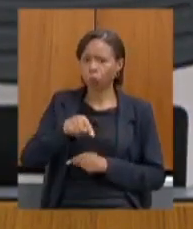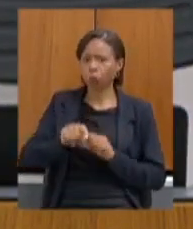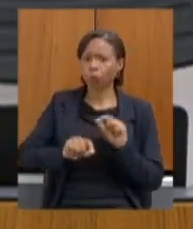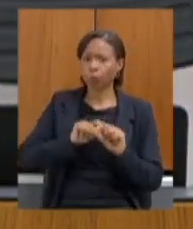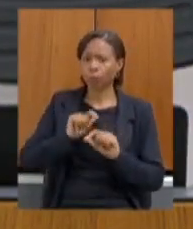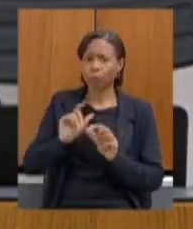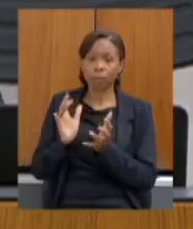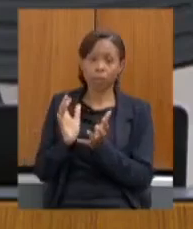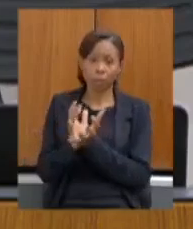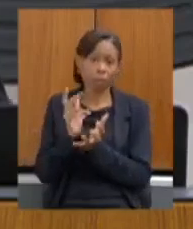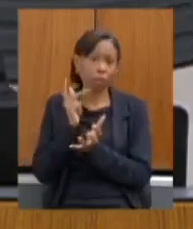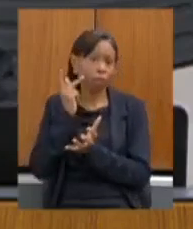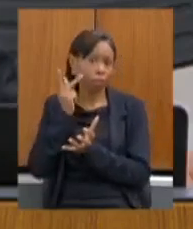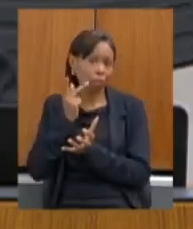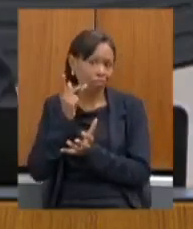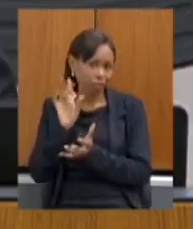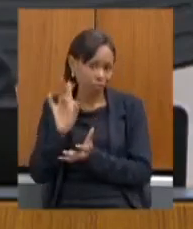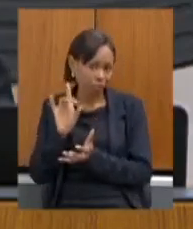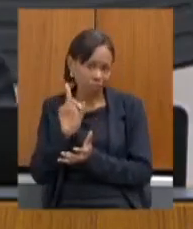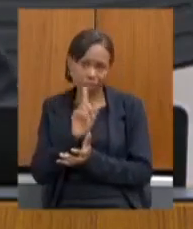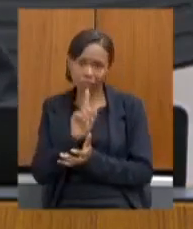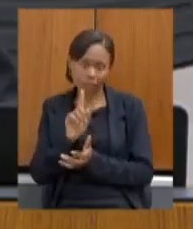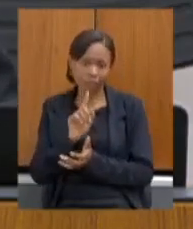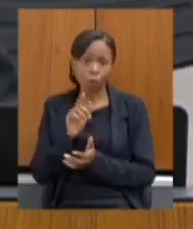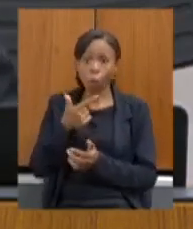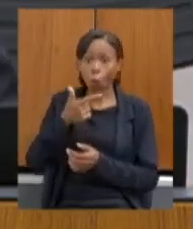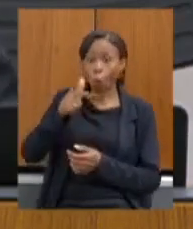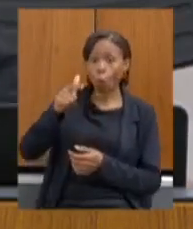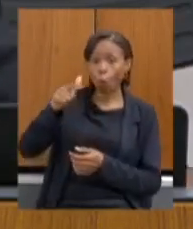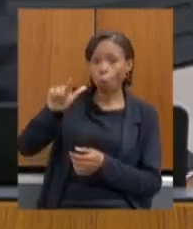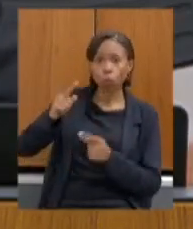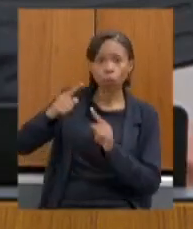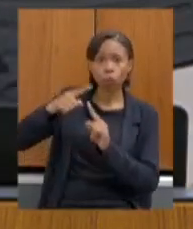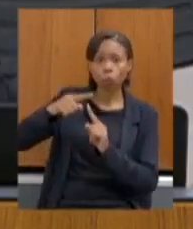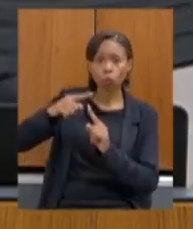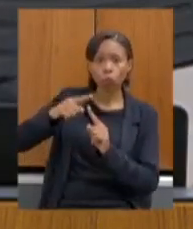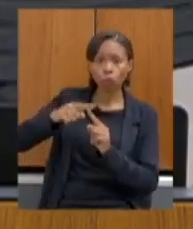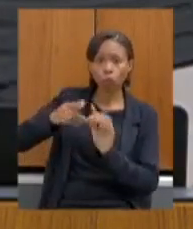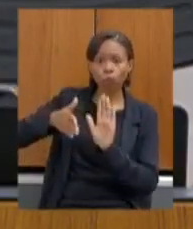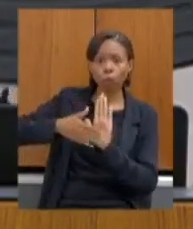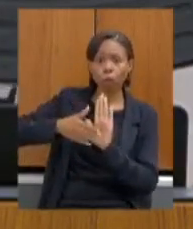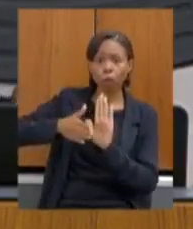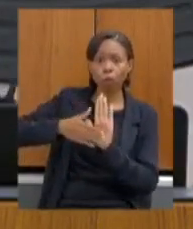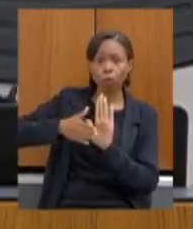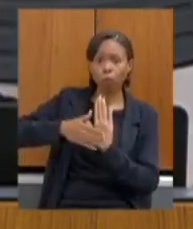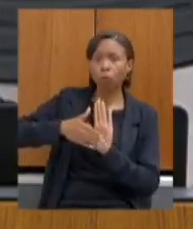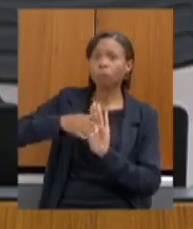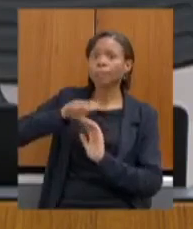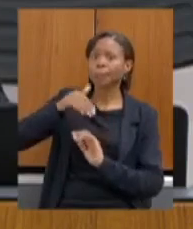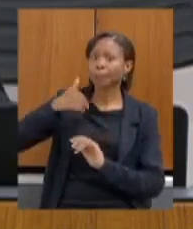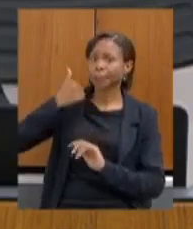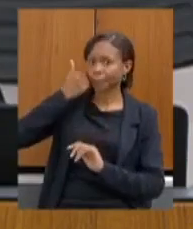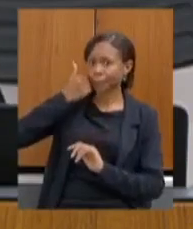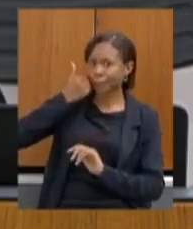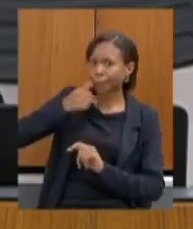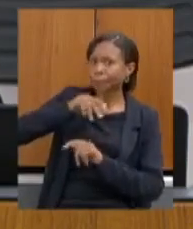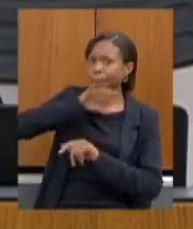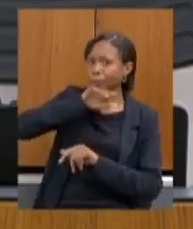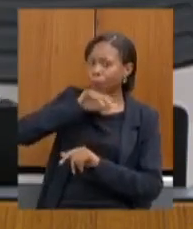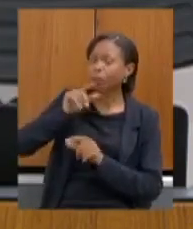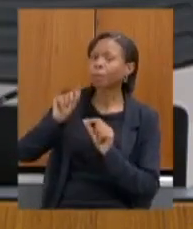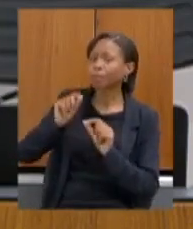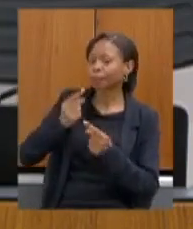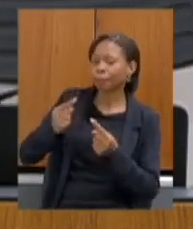parlamentar que eu digo não, com certeza ouviram propostas indecentes no combate à pandemia, na